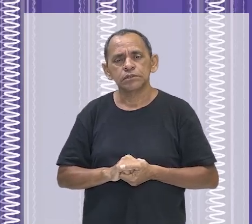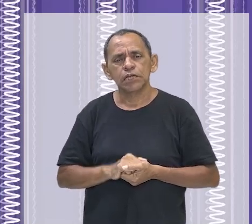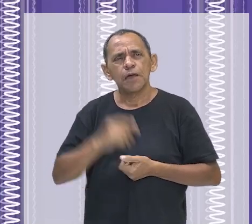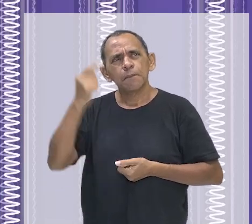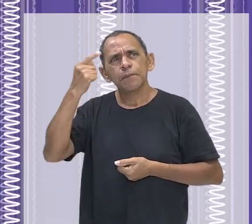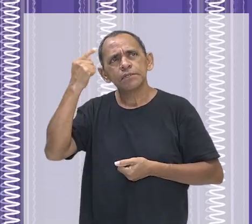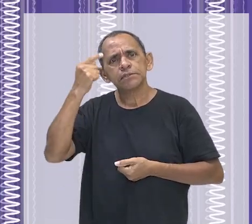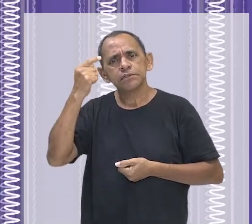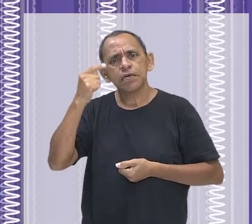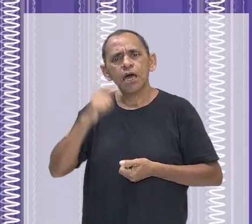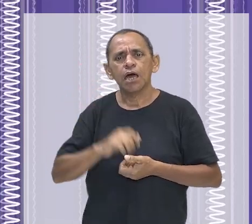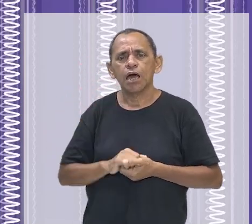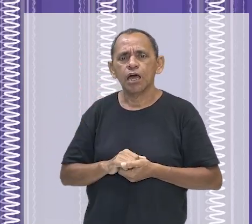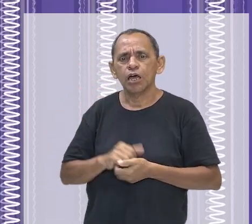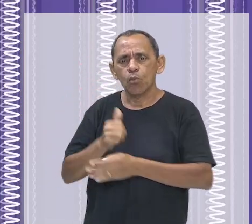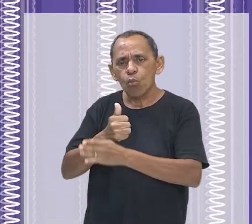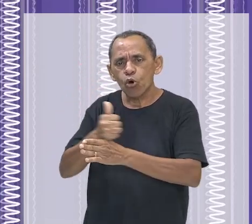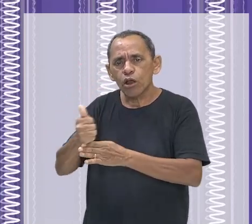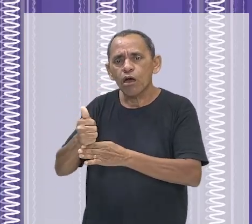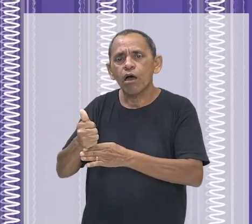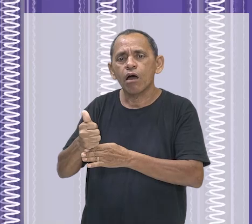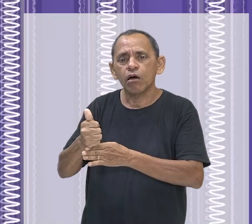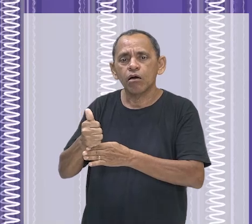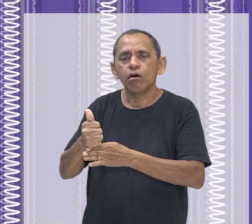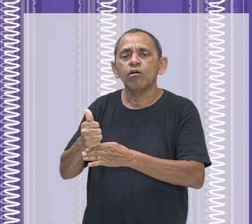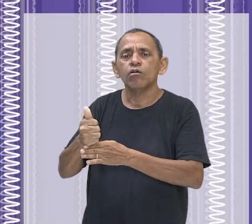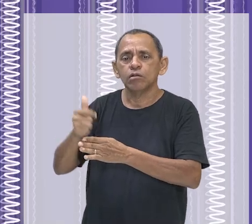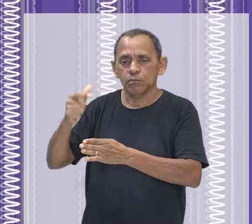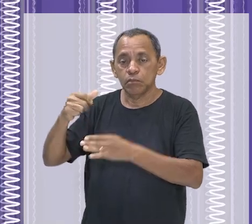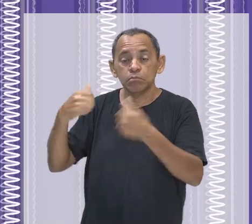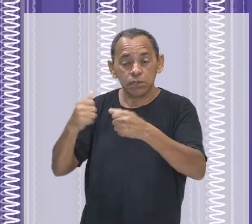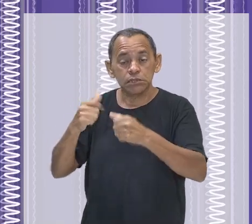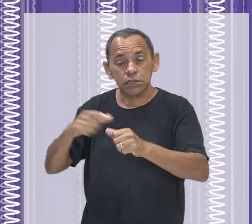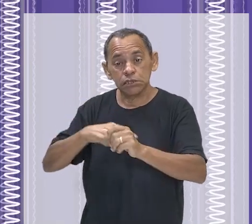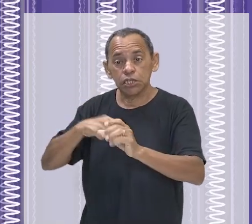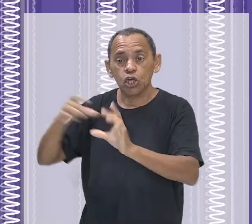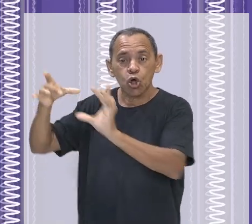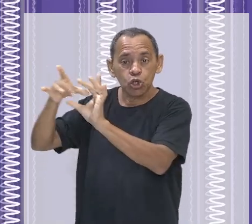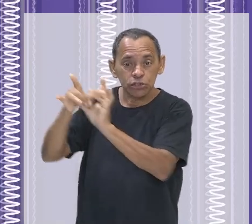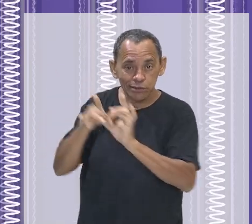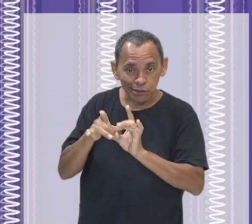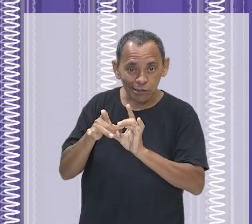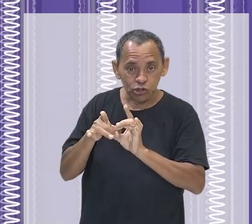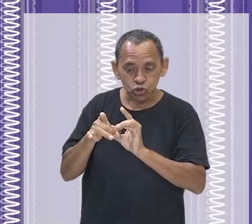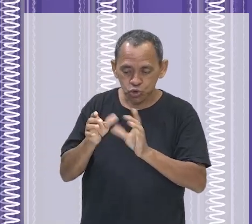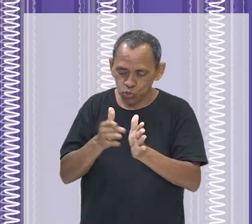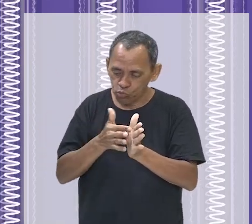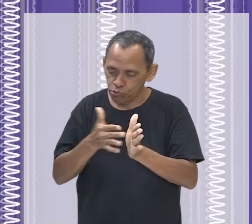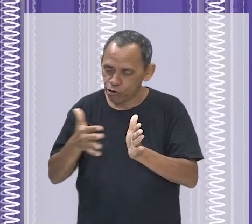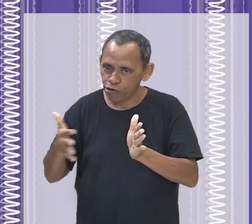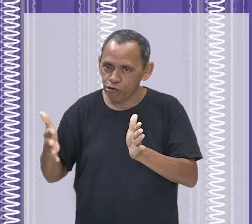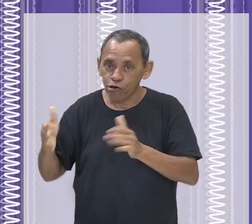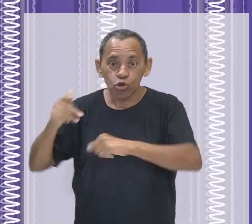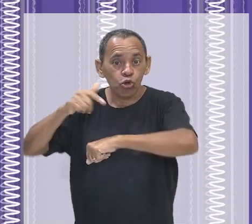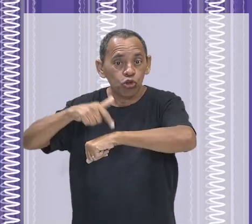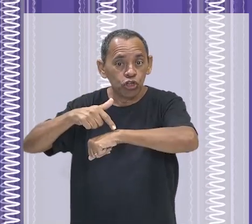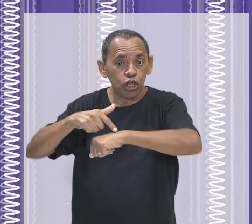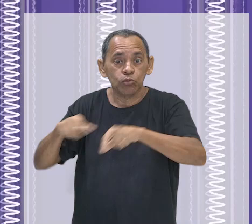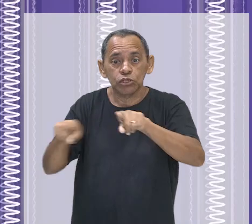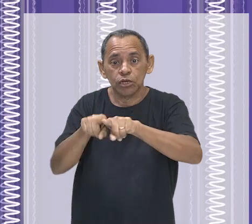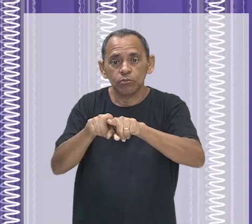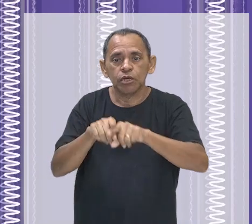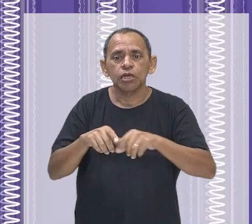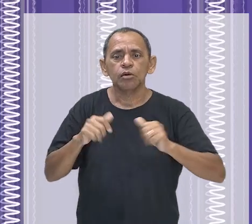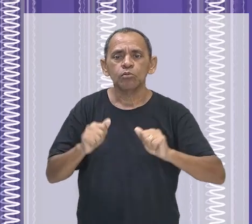pensar em moral, toda moral ela é contextual, ela acontece no corpo do tempo, e aqui a gente pode dizer